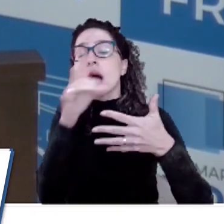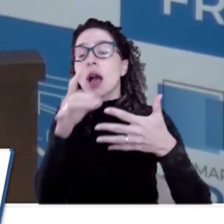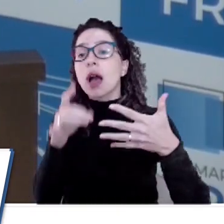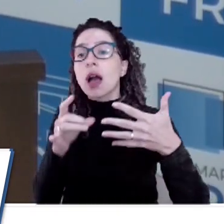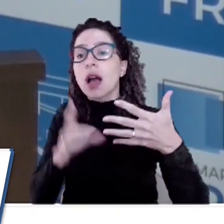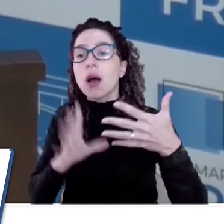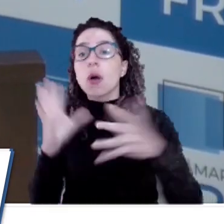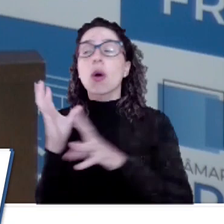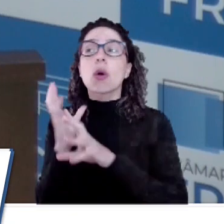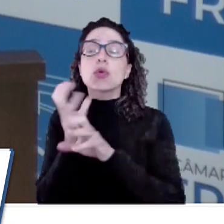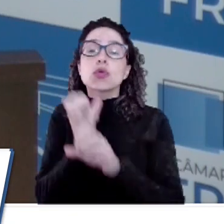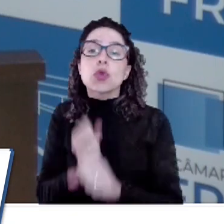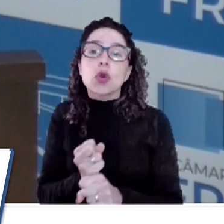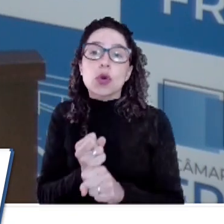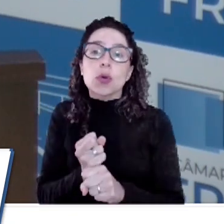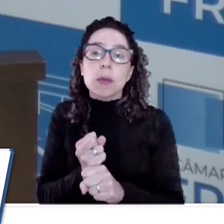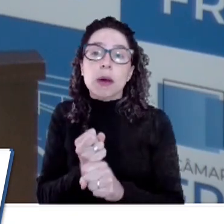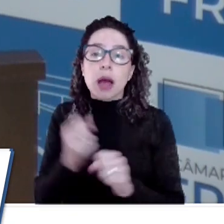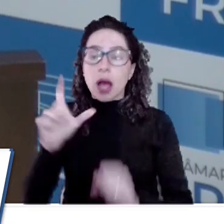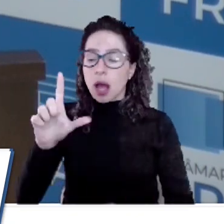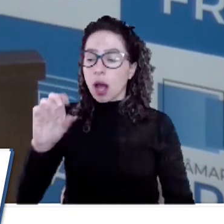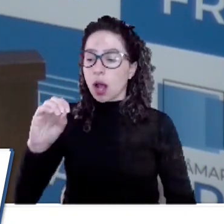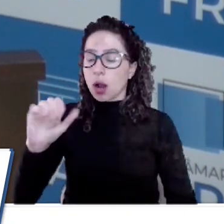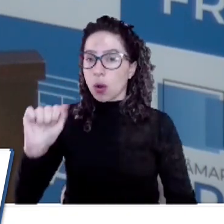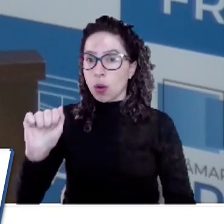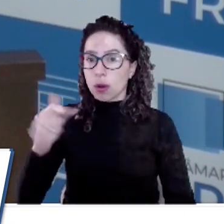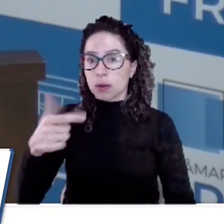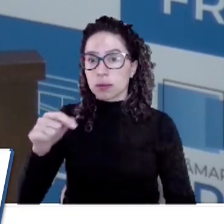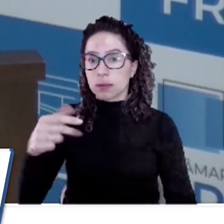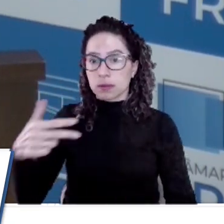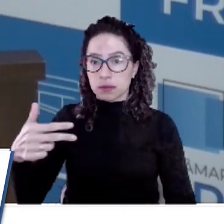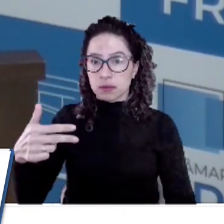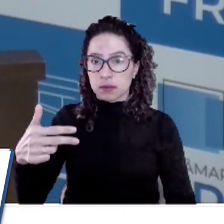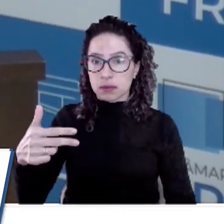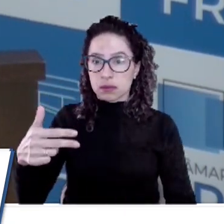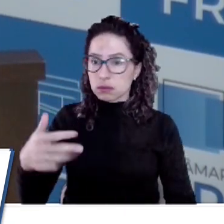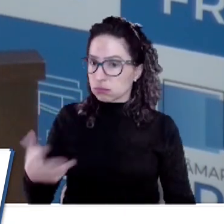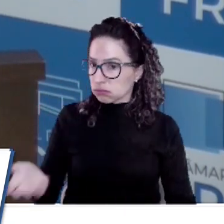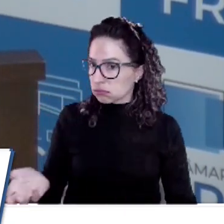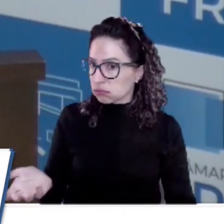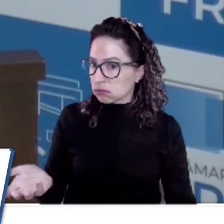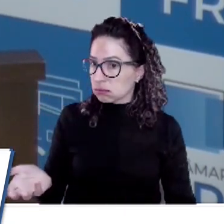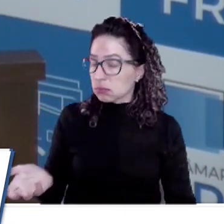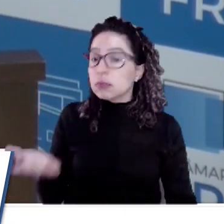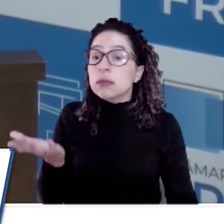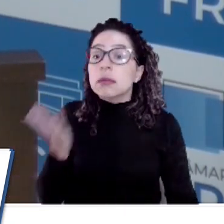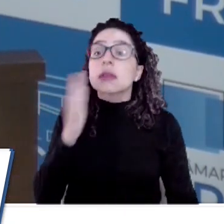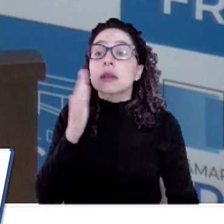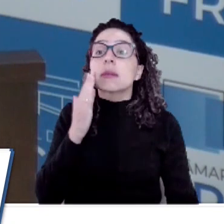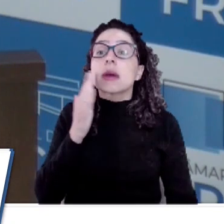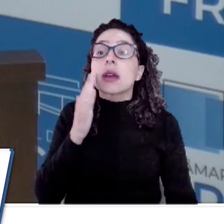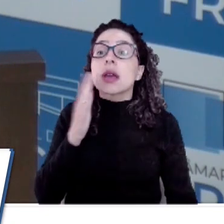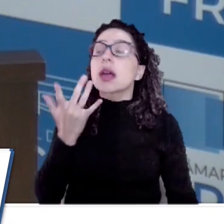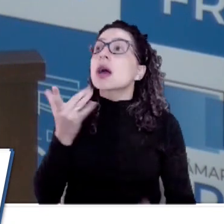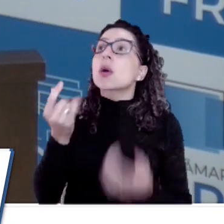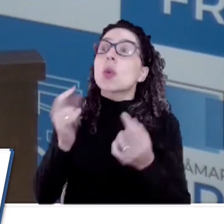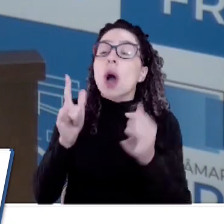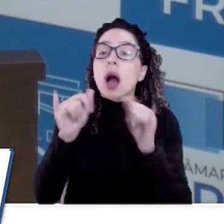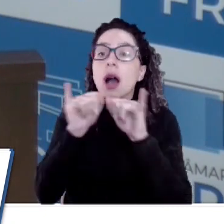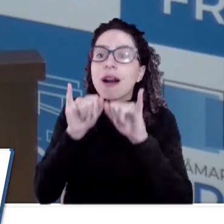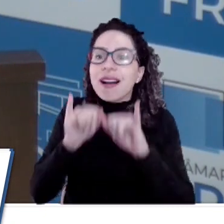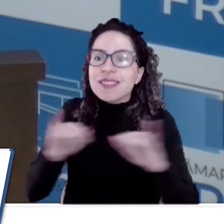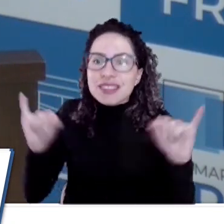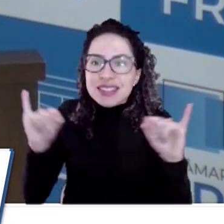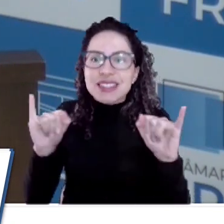montantes da Lua para 2023 queremos saber que tipo de publicidades educativas